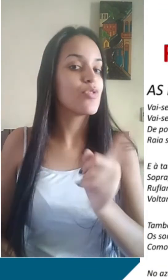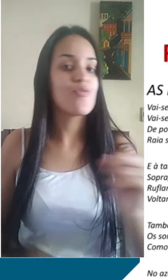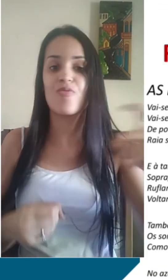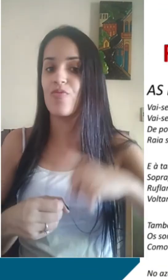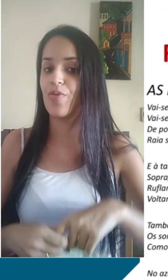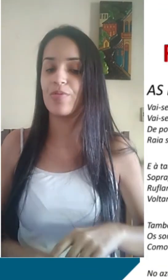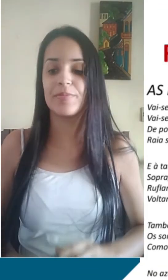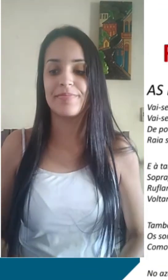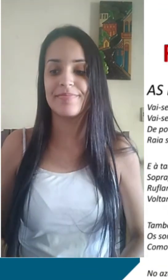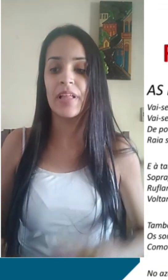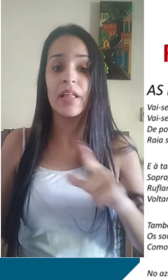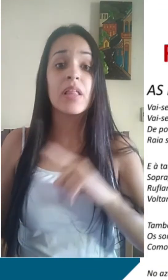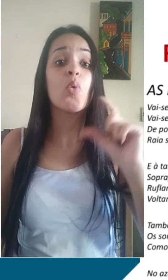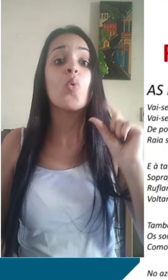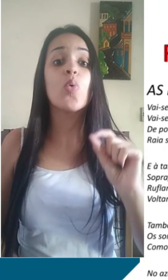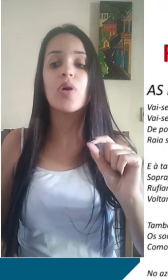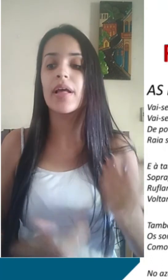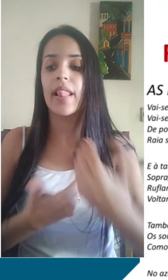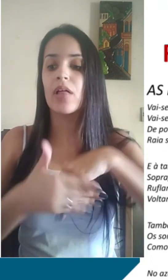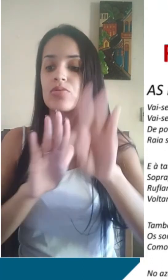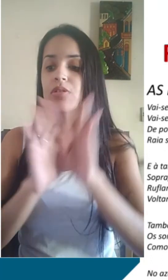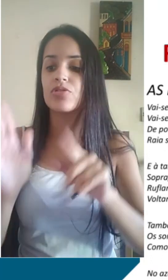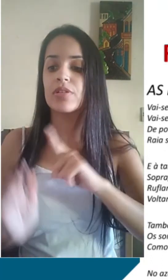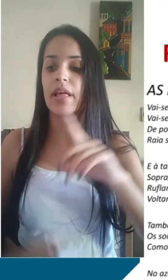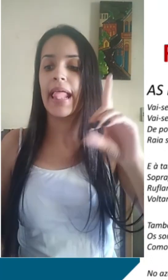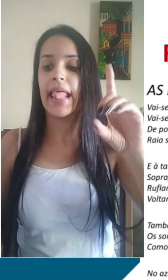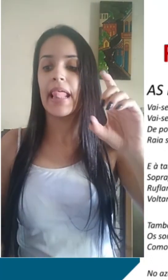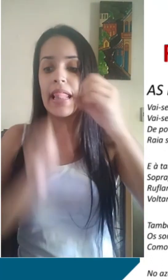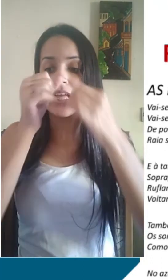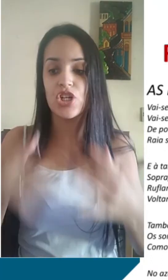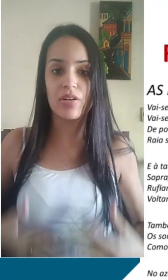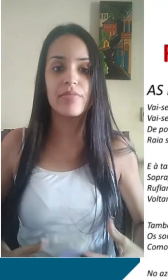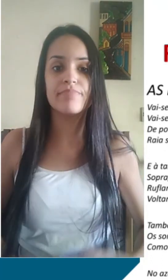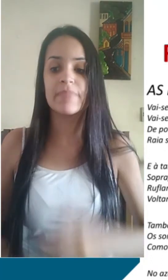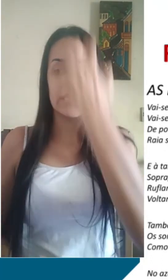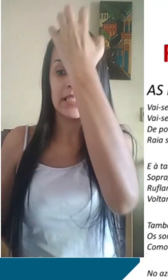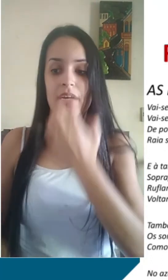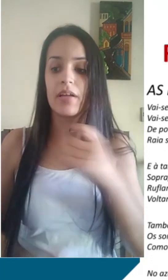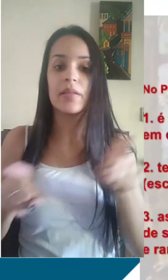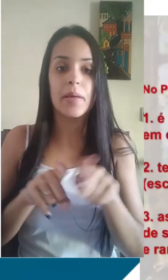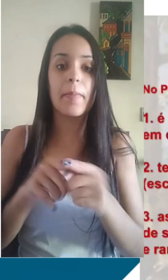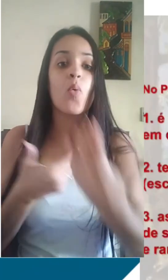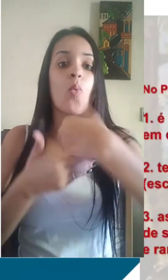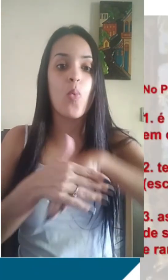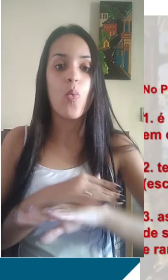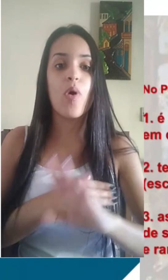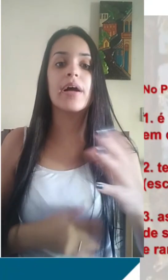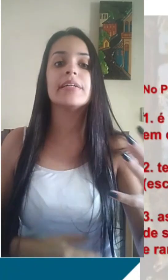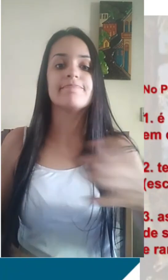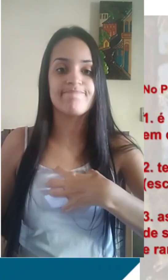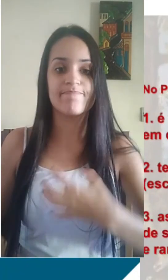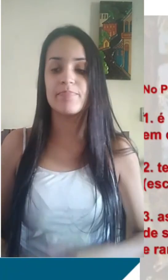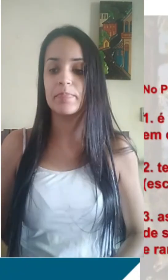a sobriedade e a contenção das emoções. Não se